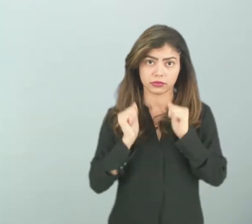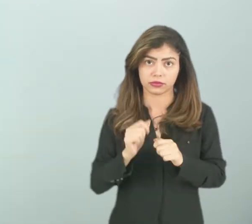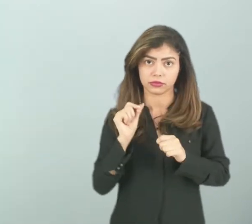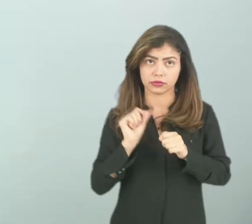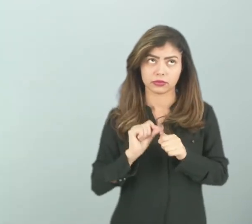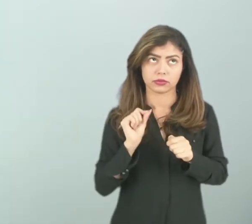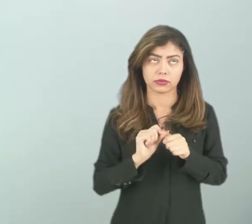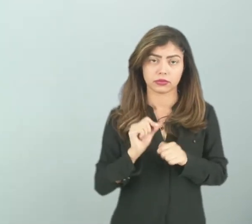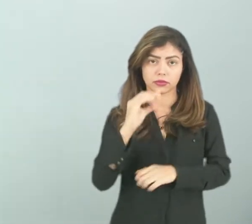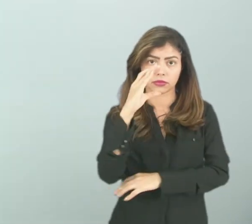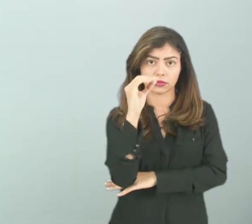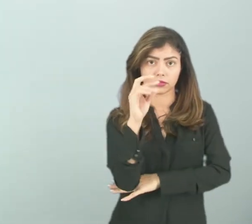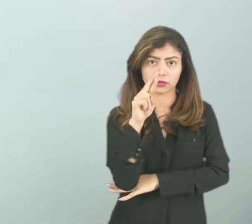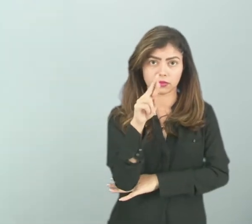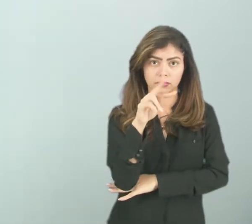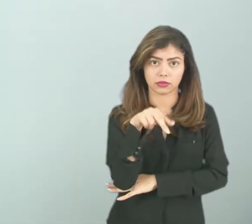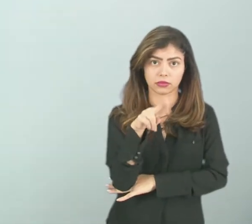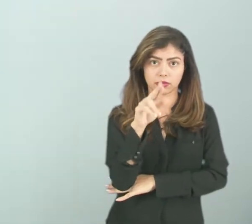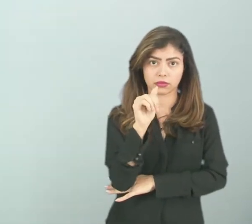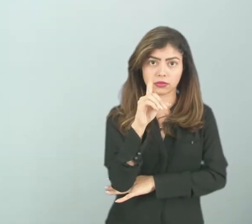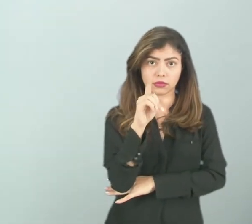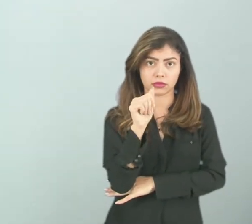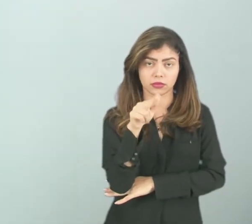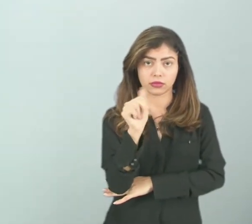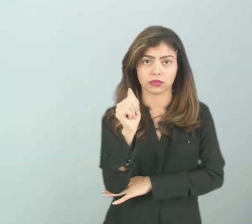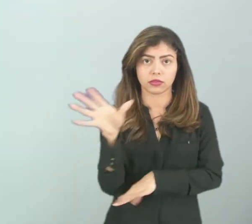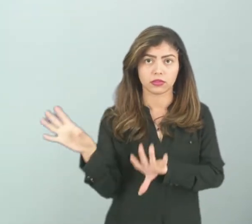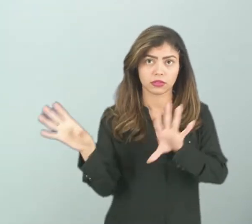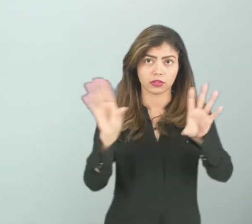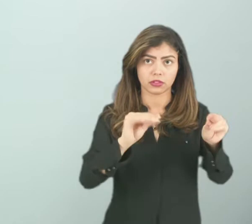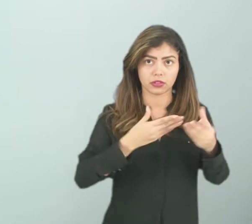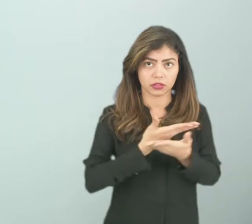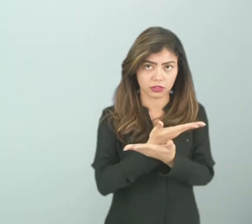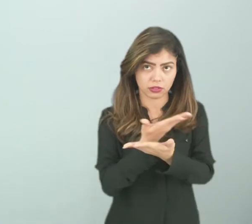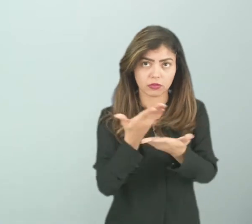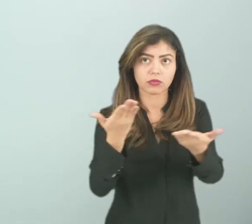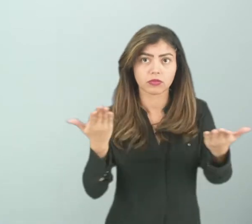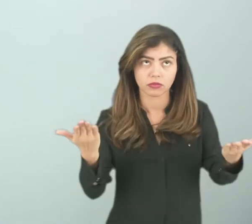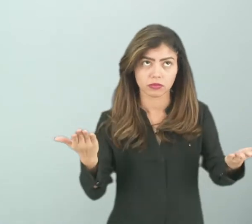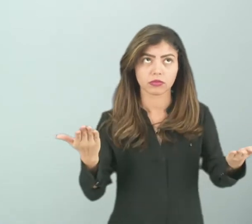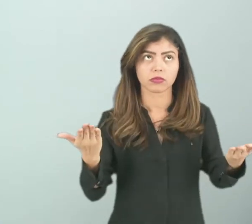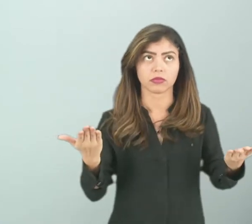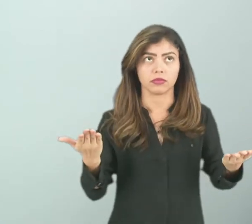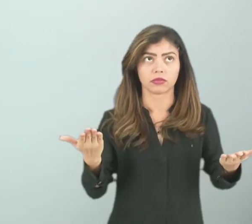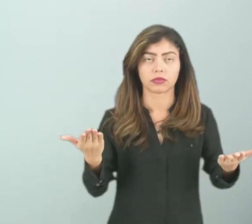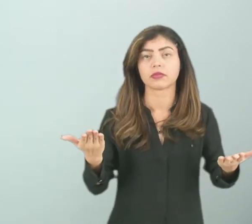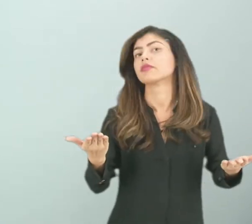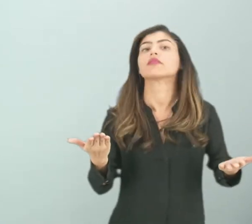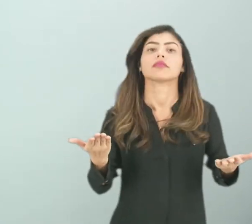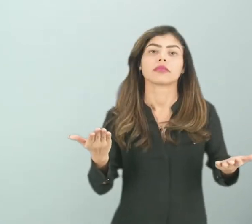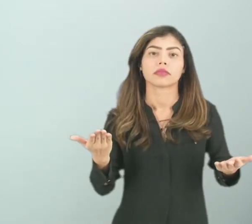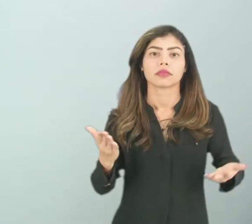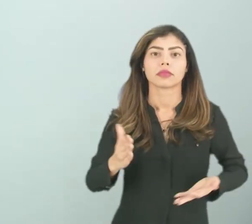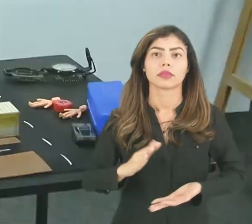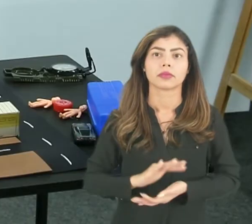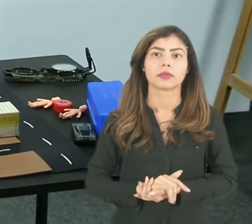seguir uma coordenada, né? E aqui eu trouxe para vocês, né, uma